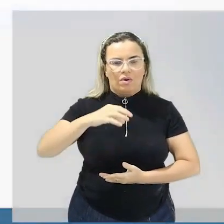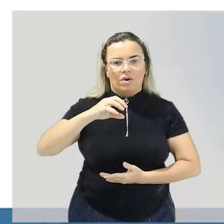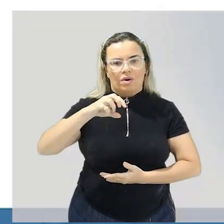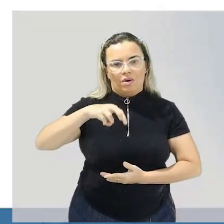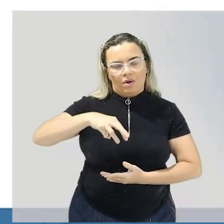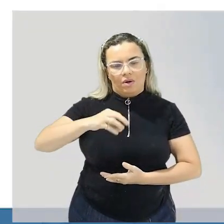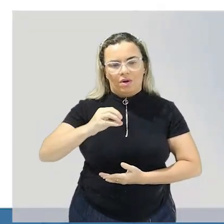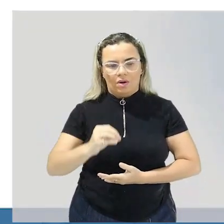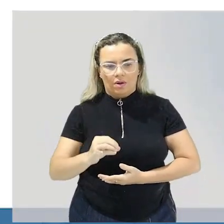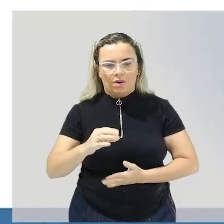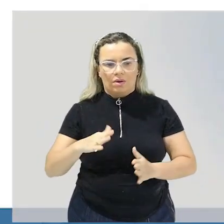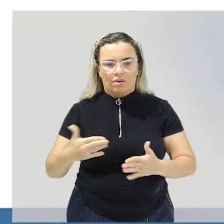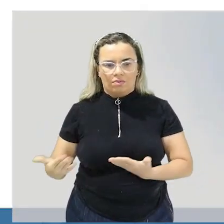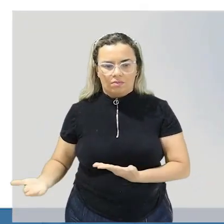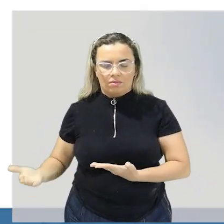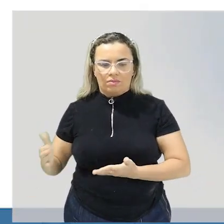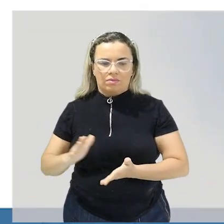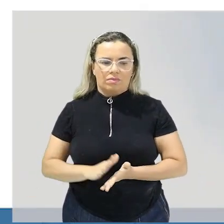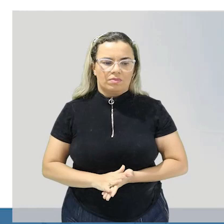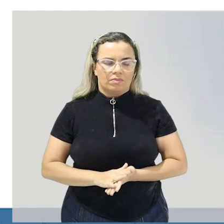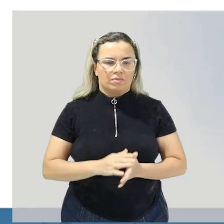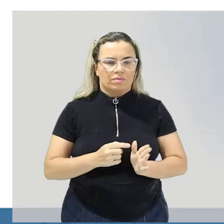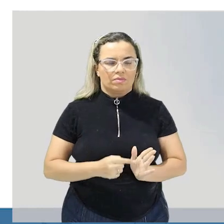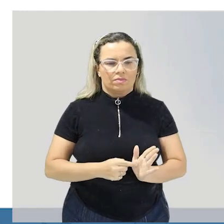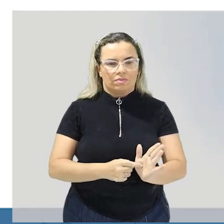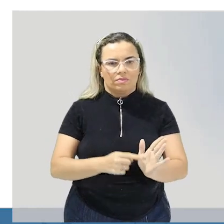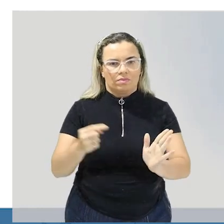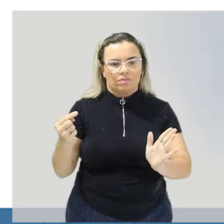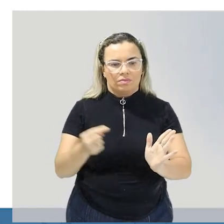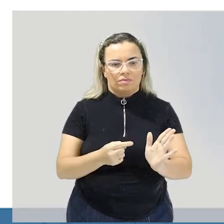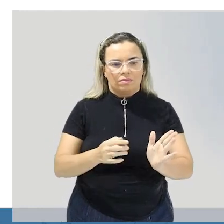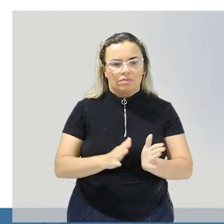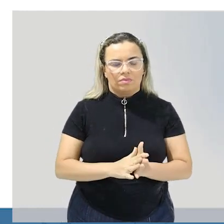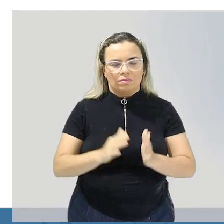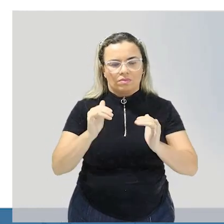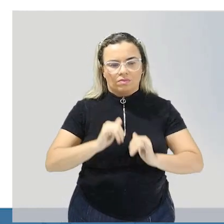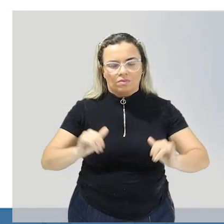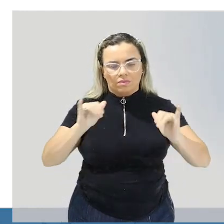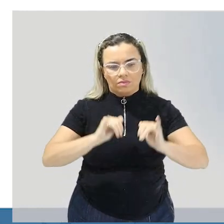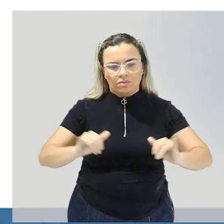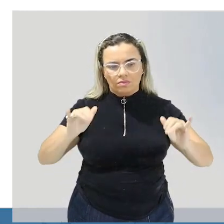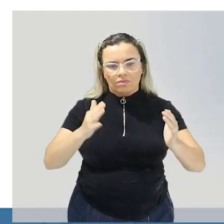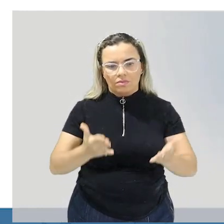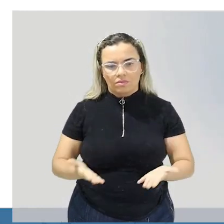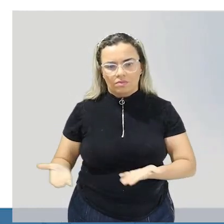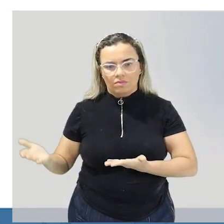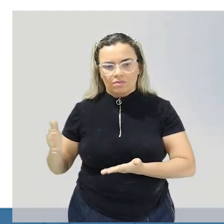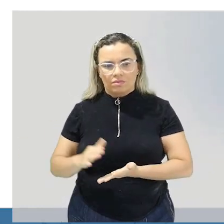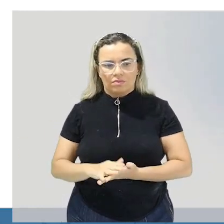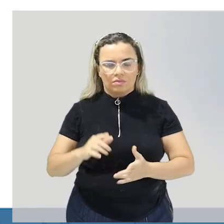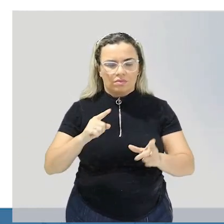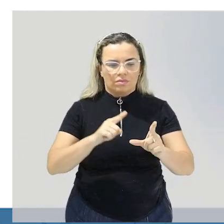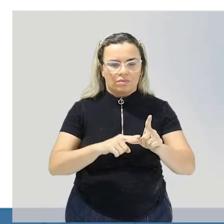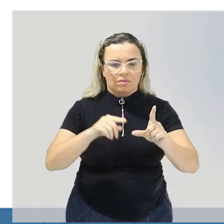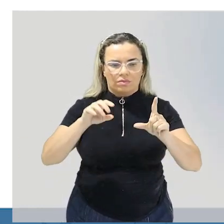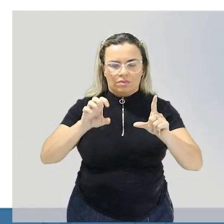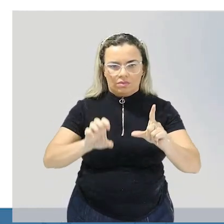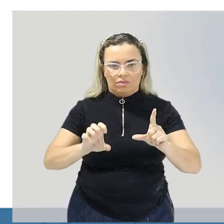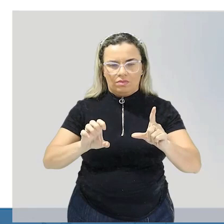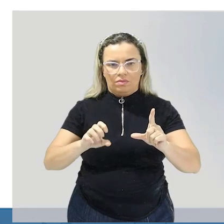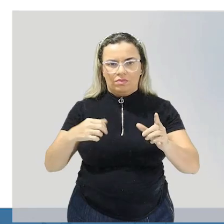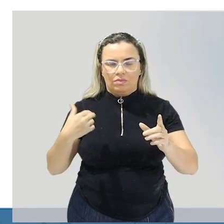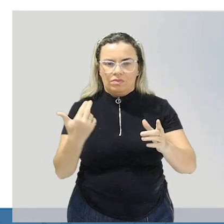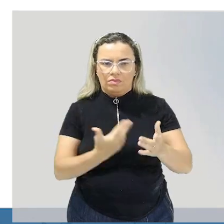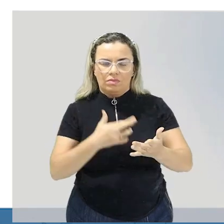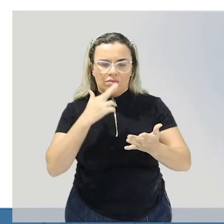nesse caso aqui, apareceu para nós essa informação tal e qual lá na letra E, que é o nosso